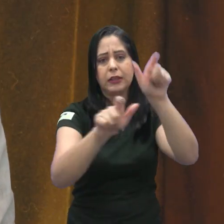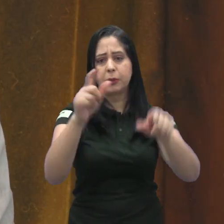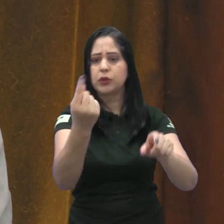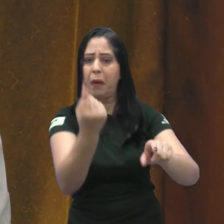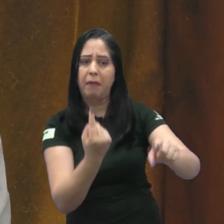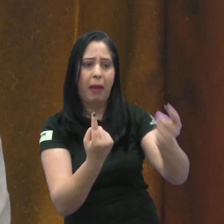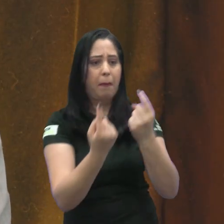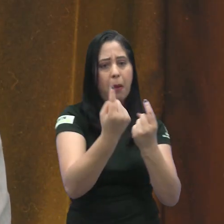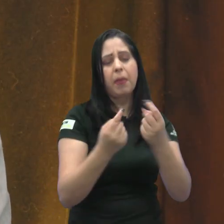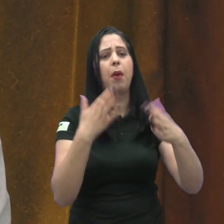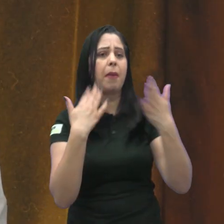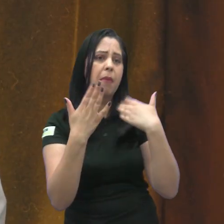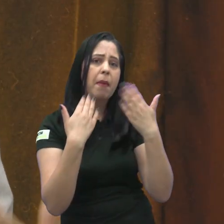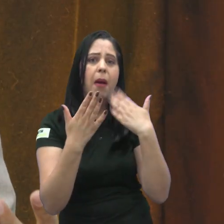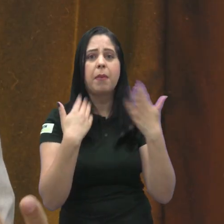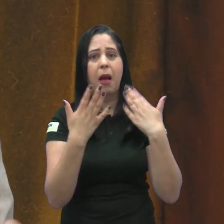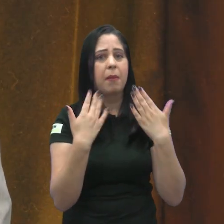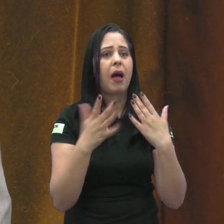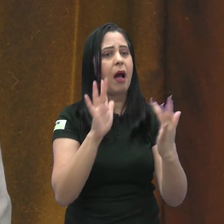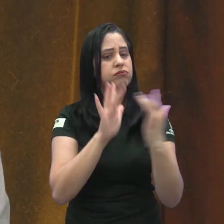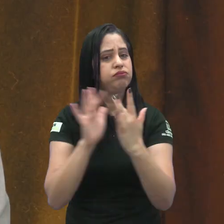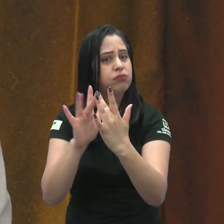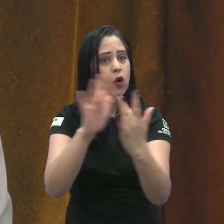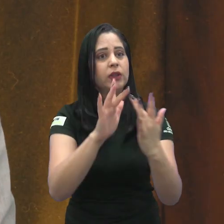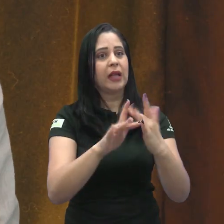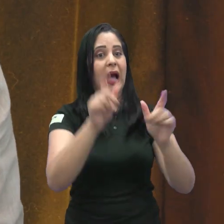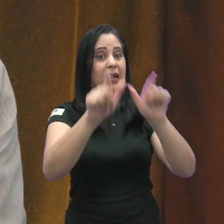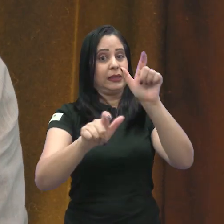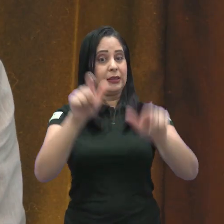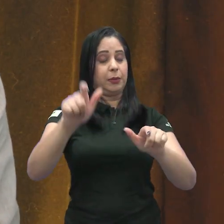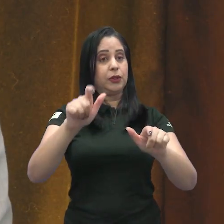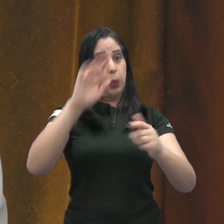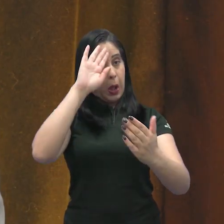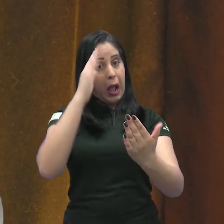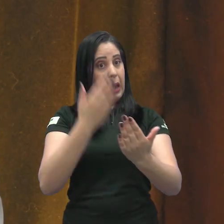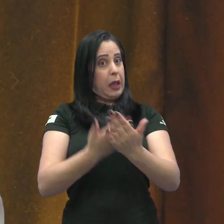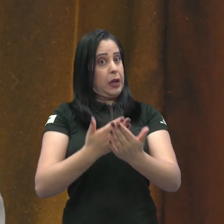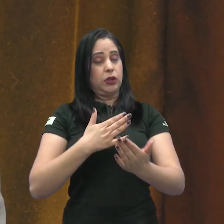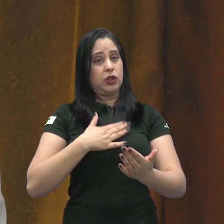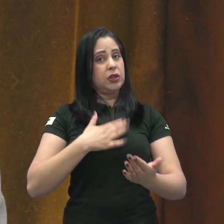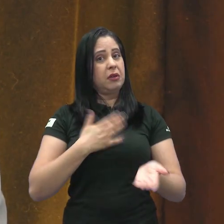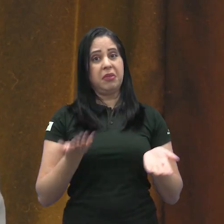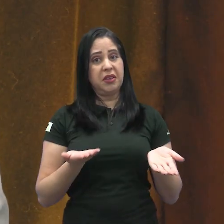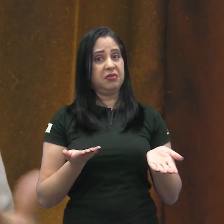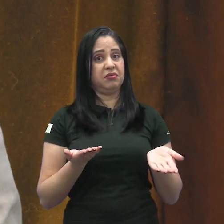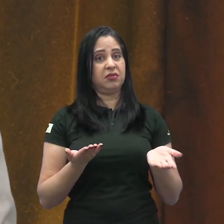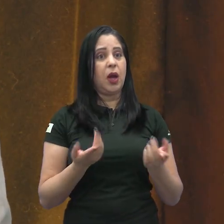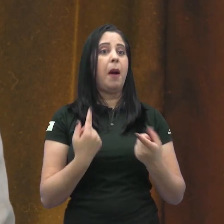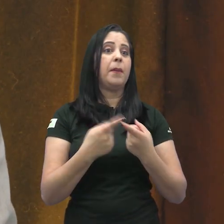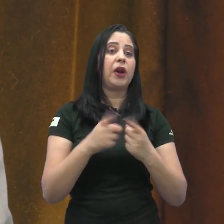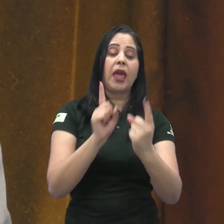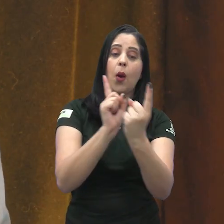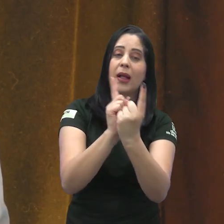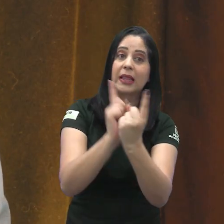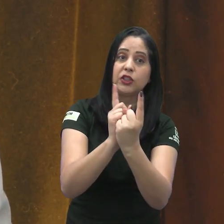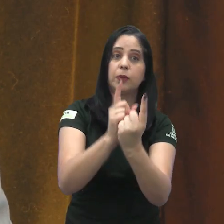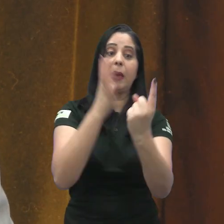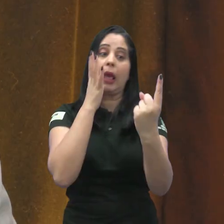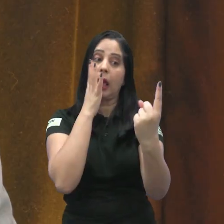acabam, você acaba adquirindo na gente confiança, né? Confiança. É o dia a dia, né?